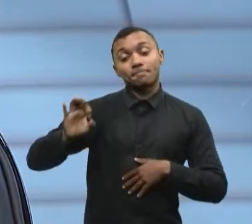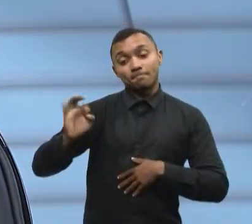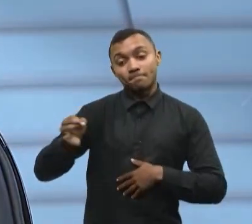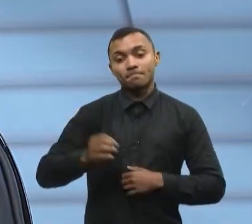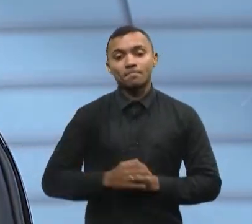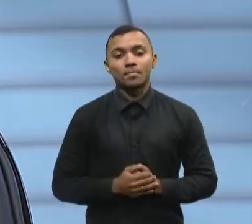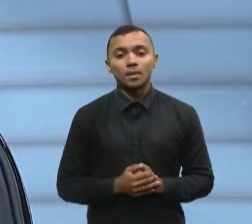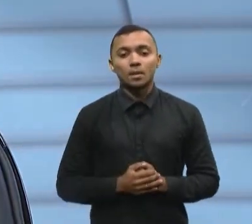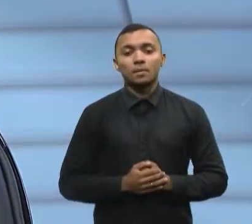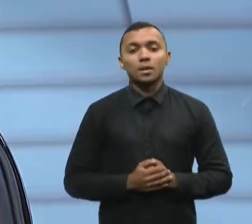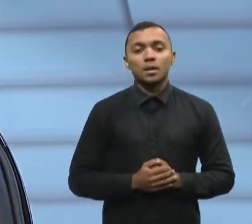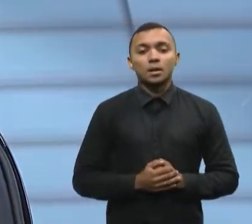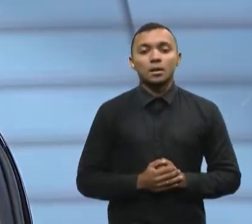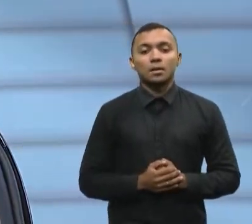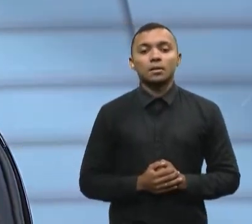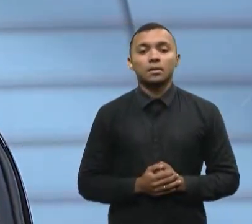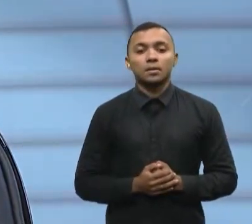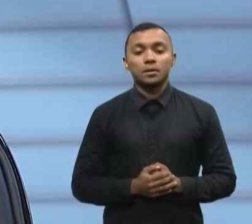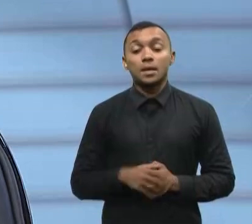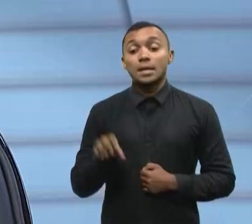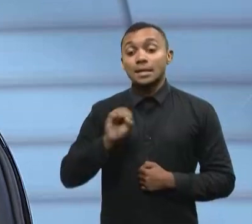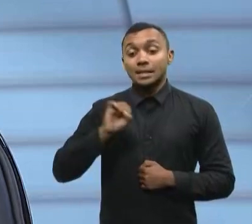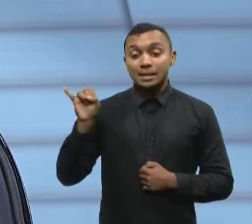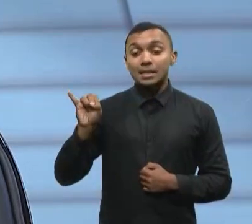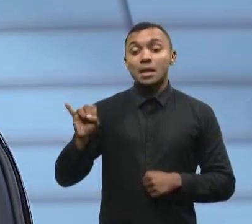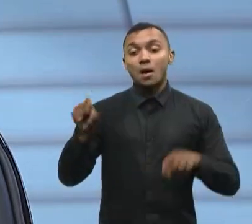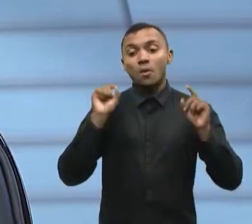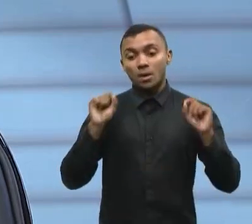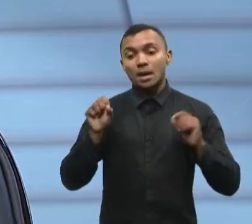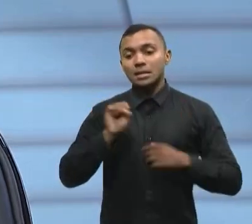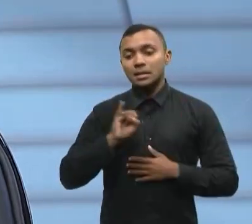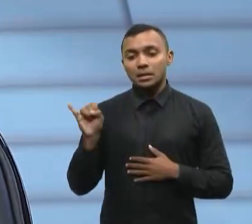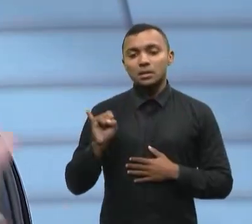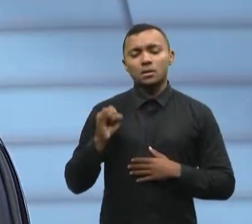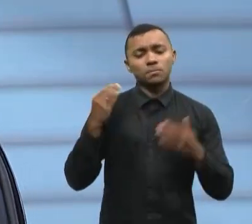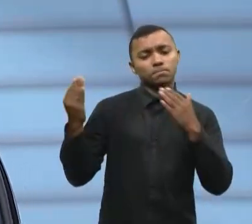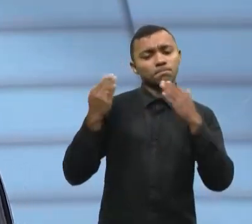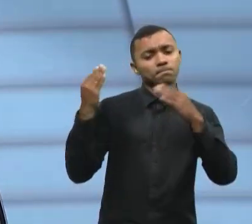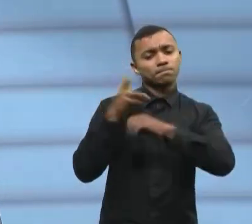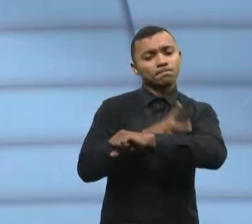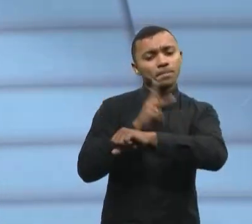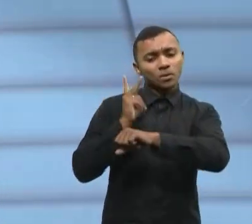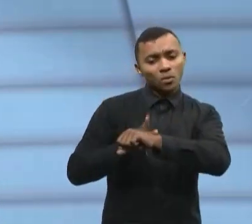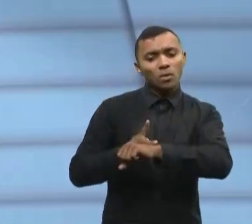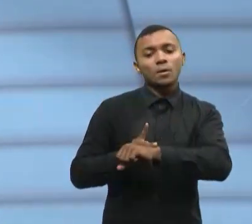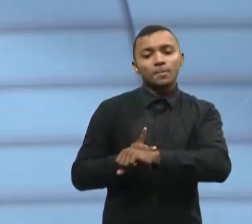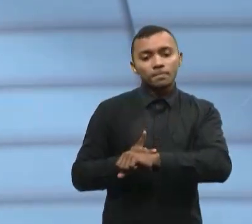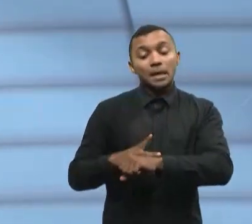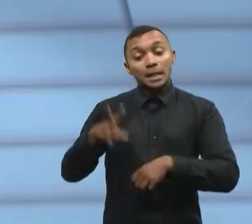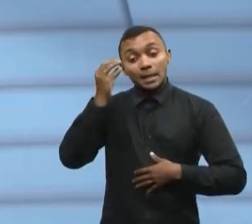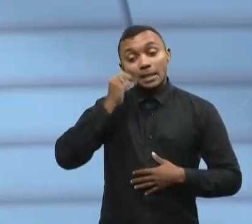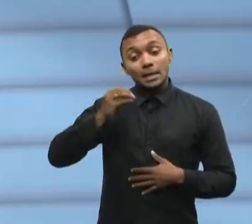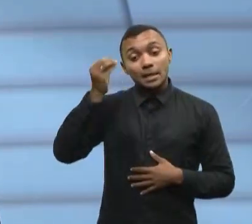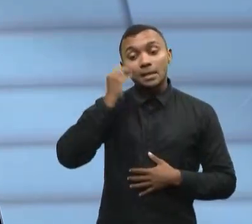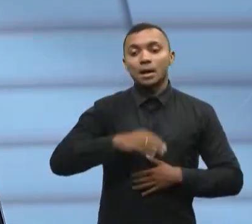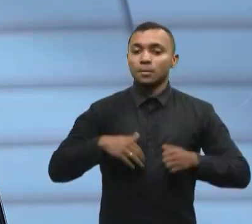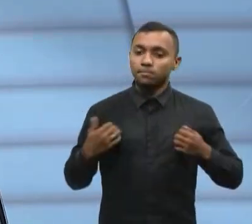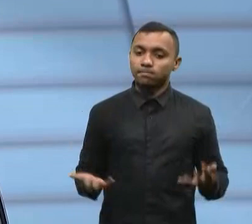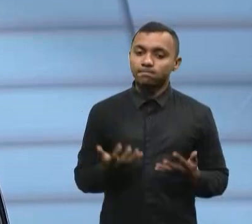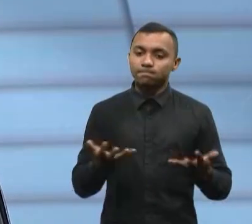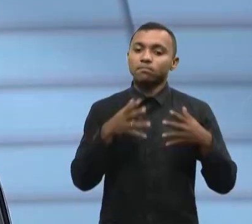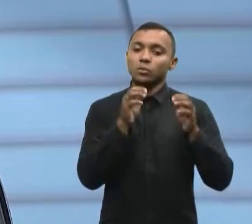se predominantemente vai ser psicopedagogia, por exemplo, que a gente vai tentar colocar